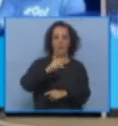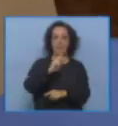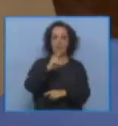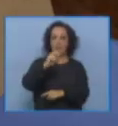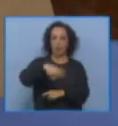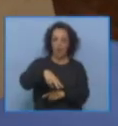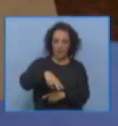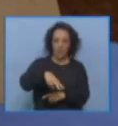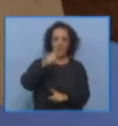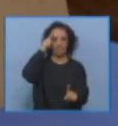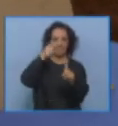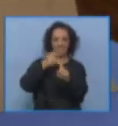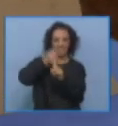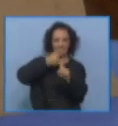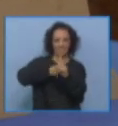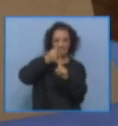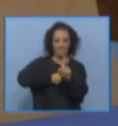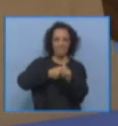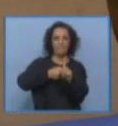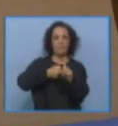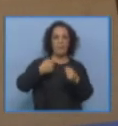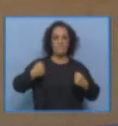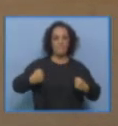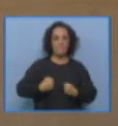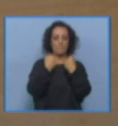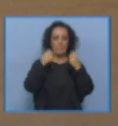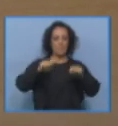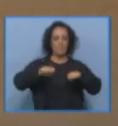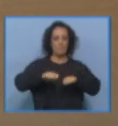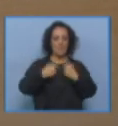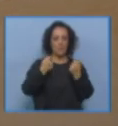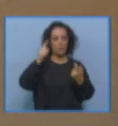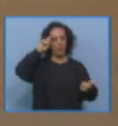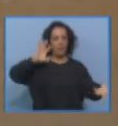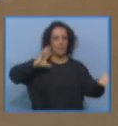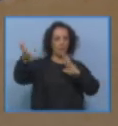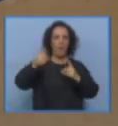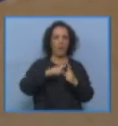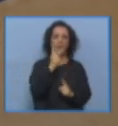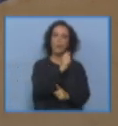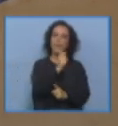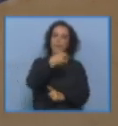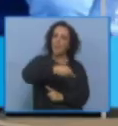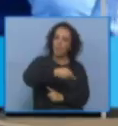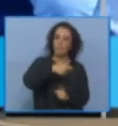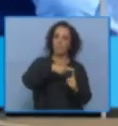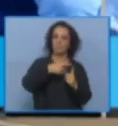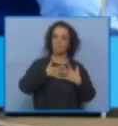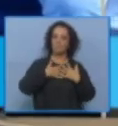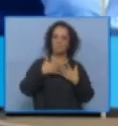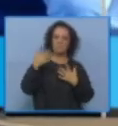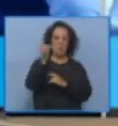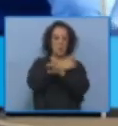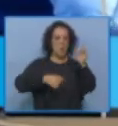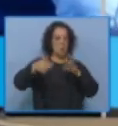no fundo, o combate contra os partidos mais radicais do seu país, que era o UKIP, no caso, muito eurocético e que